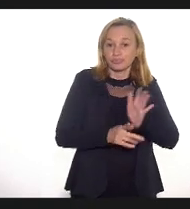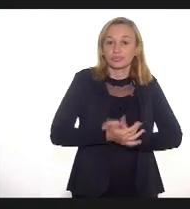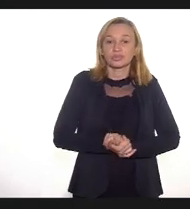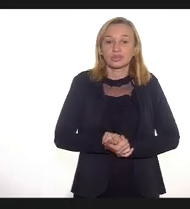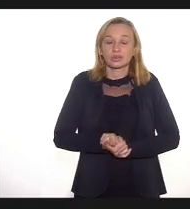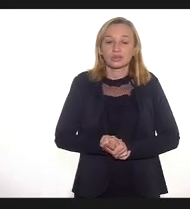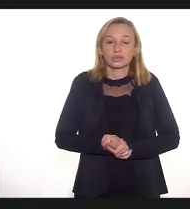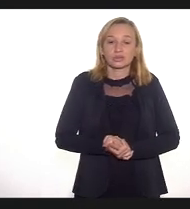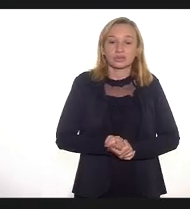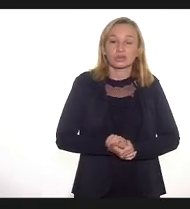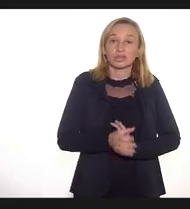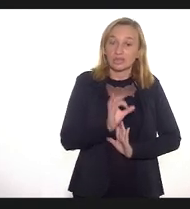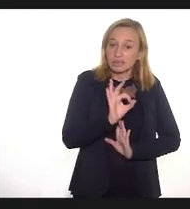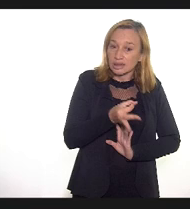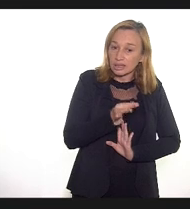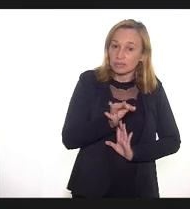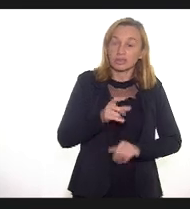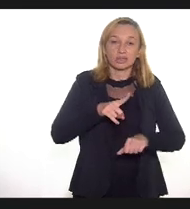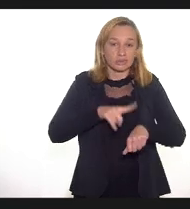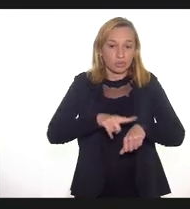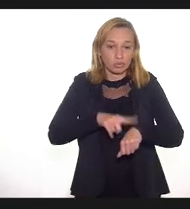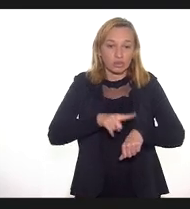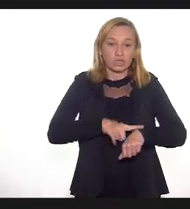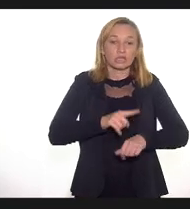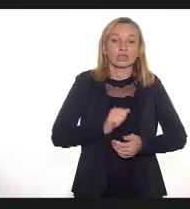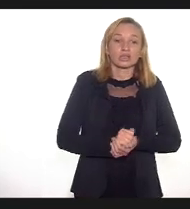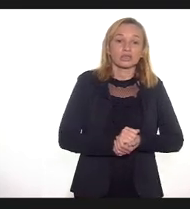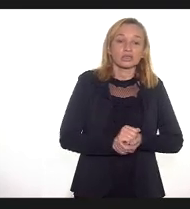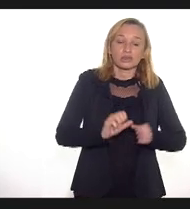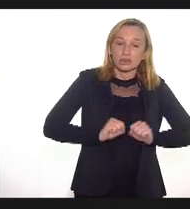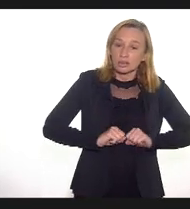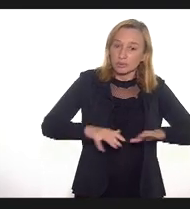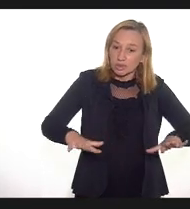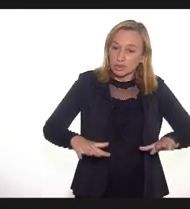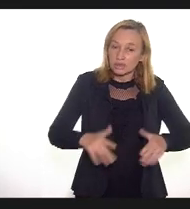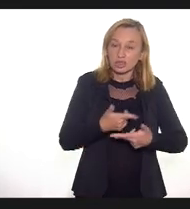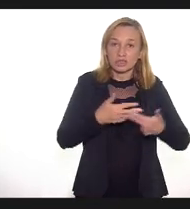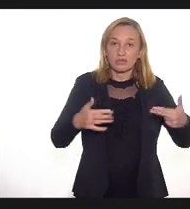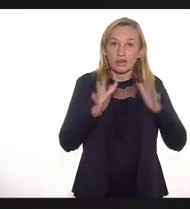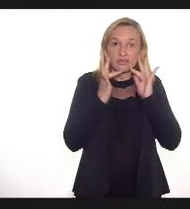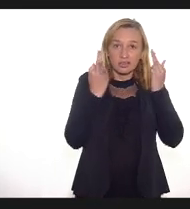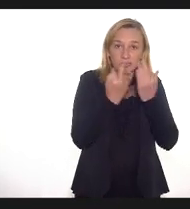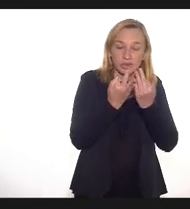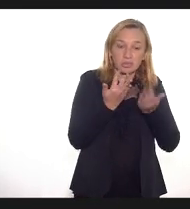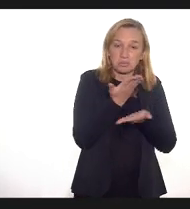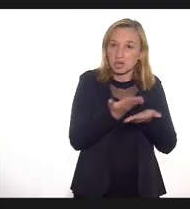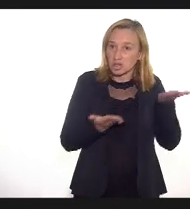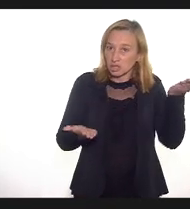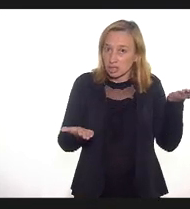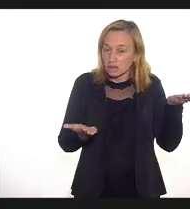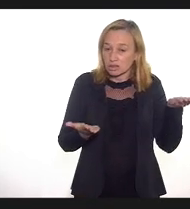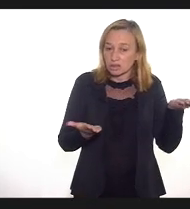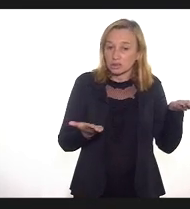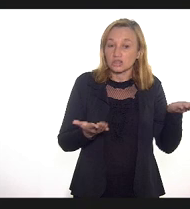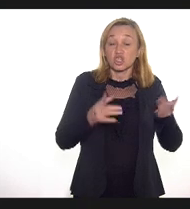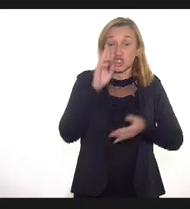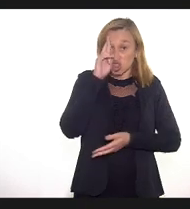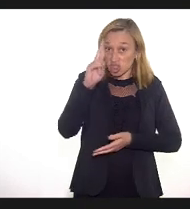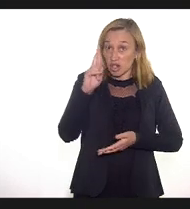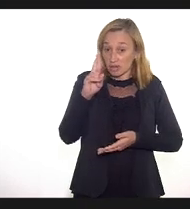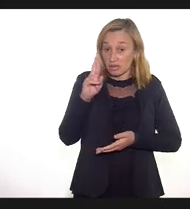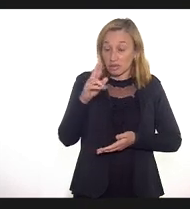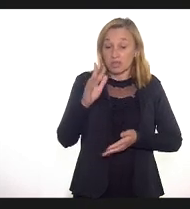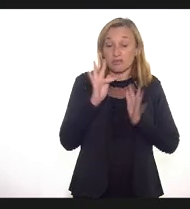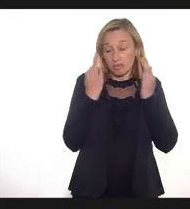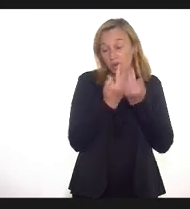E o intuito foi justamente nesse momento de pandemia, onde muitas famílias perderam, muitos chefes de família perderam